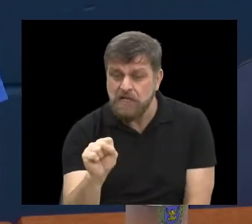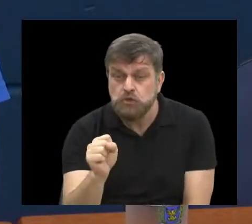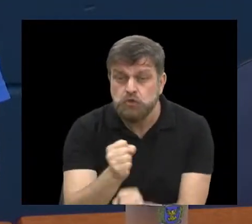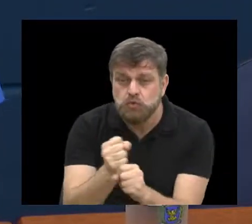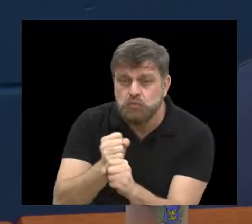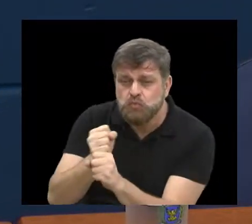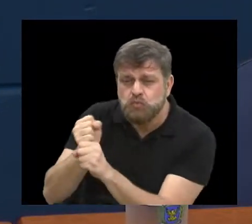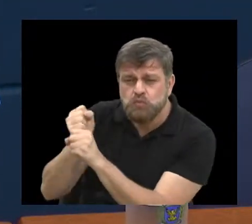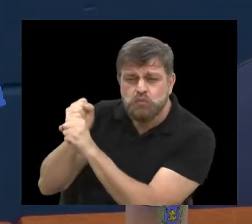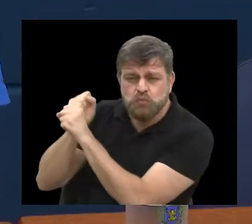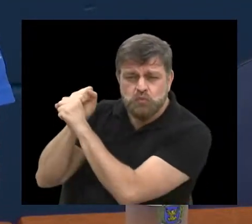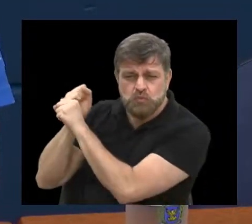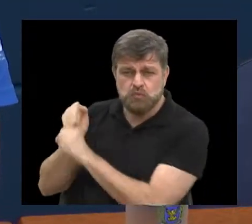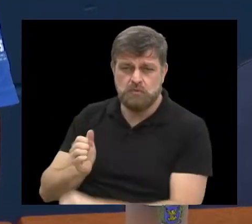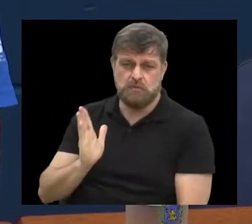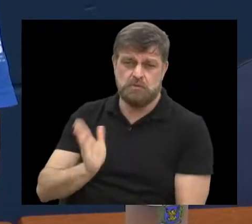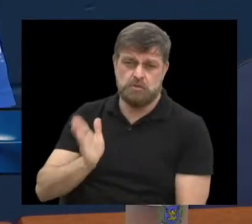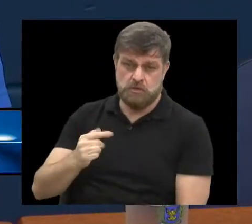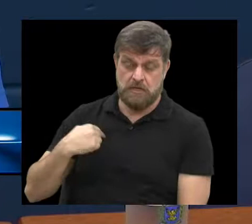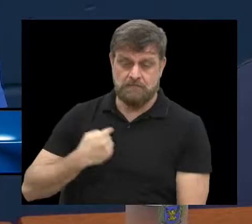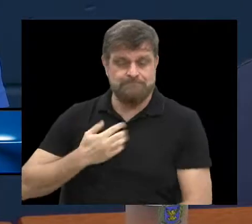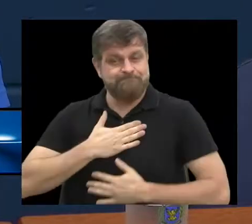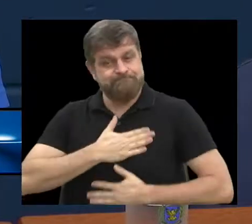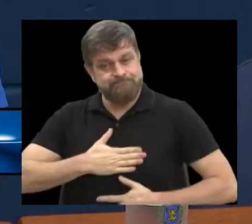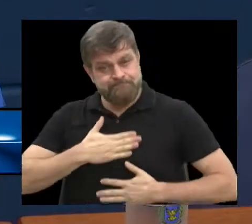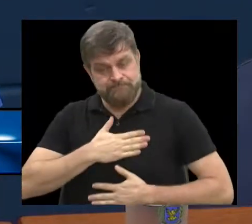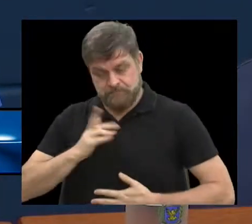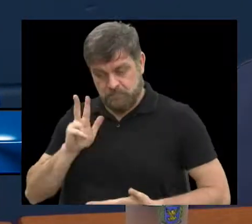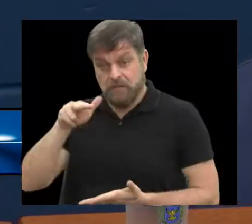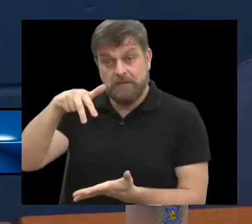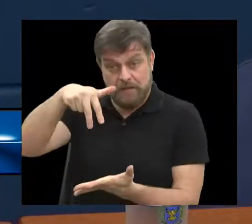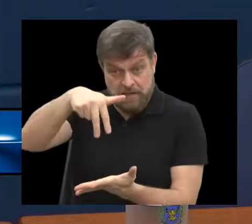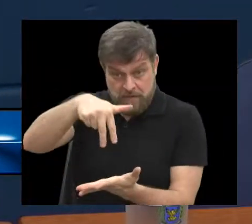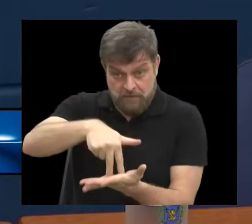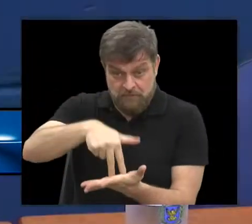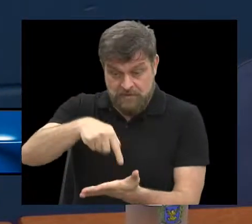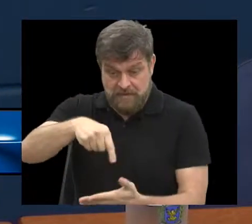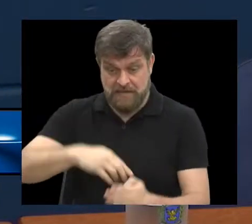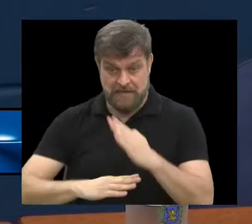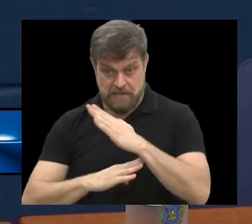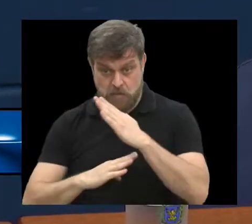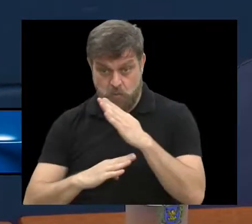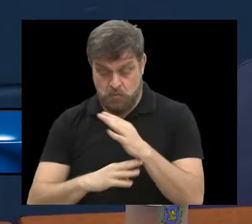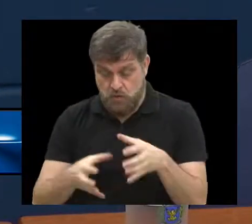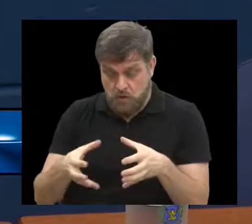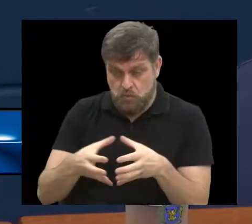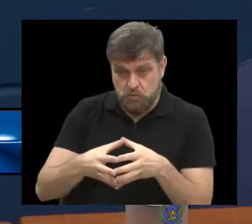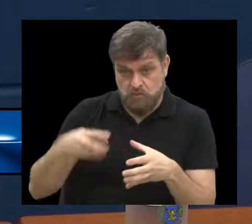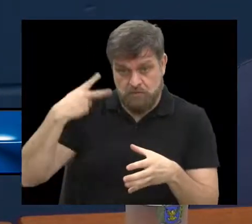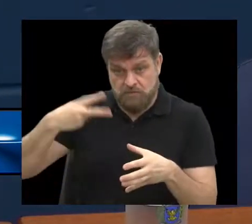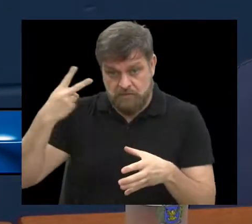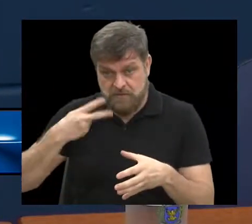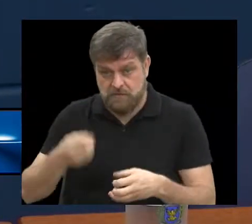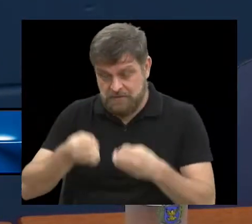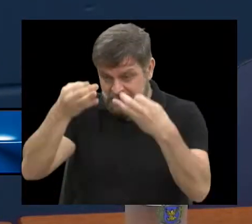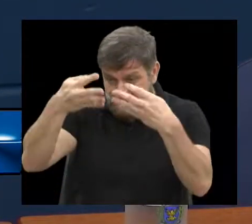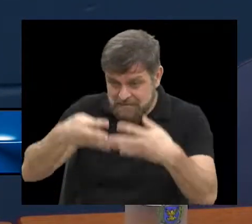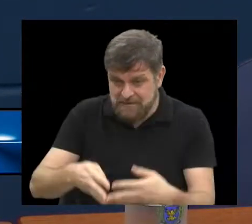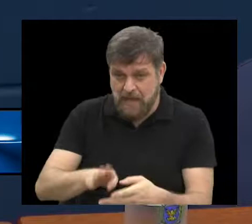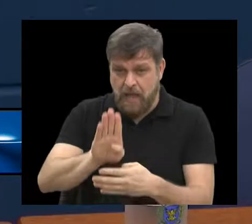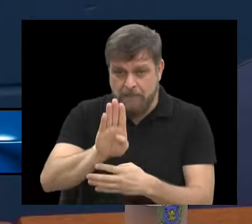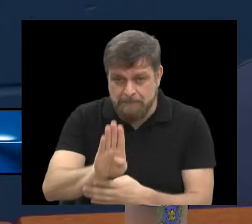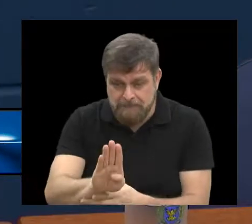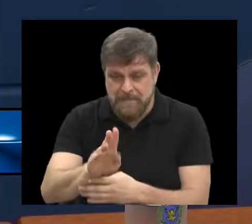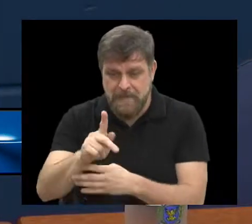então há bastante tempo. E é uma honra para a gente estar aqui no espaço da comissão, trazer o assunto do BPC, da